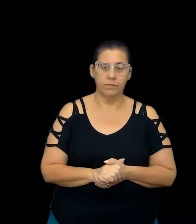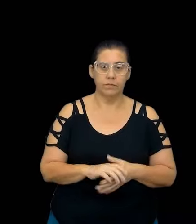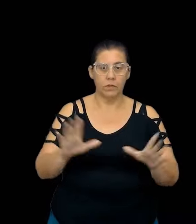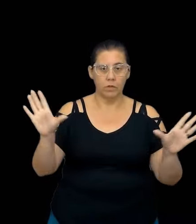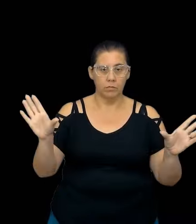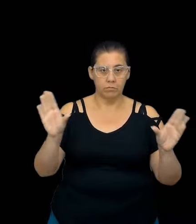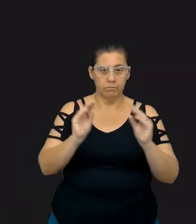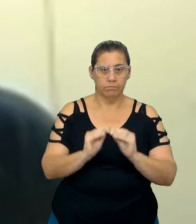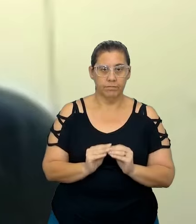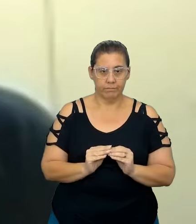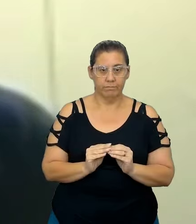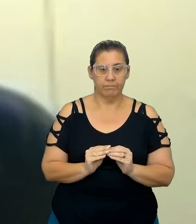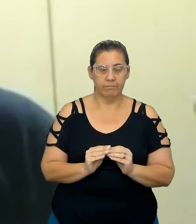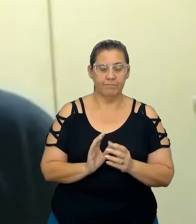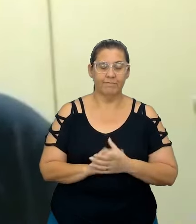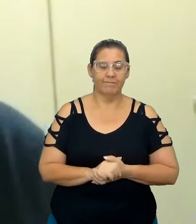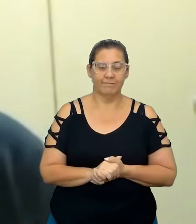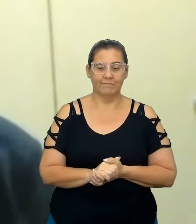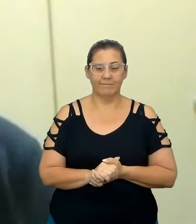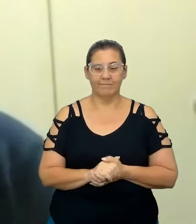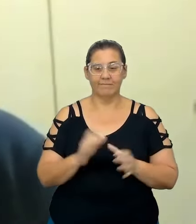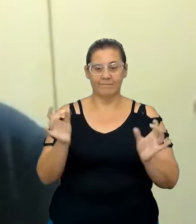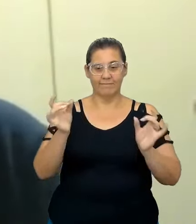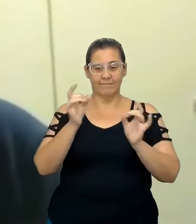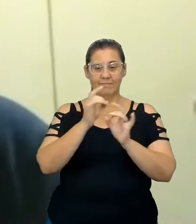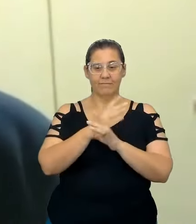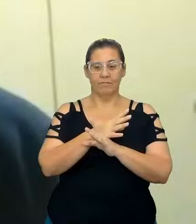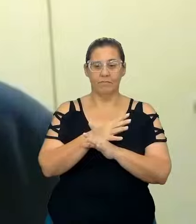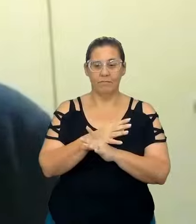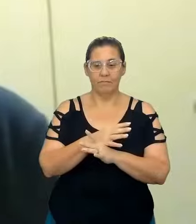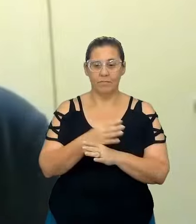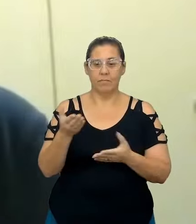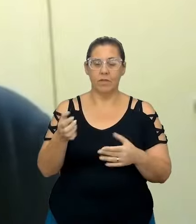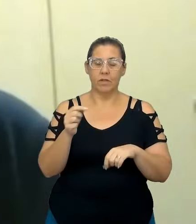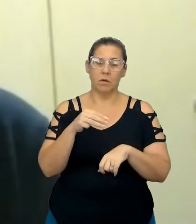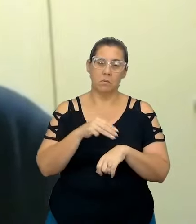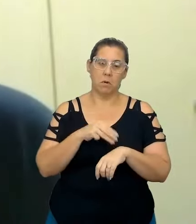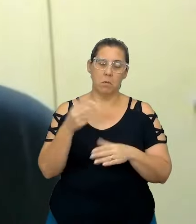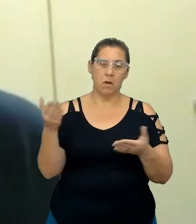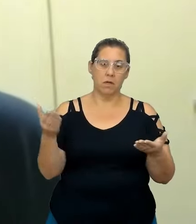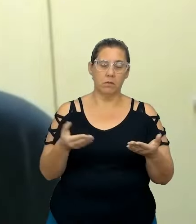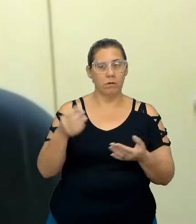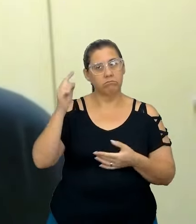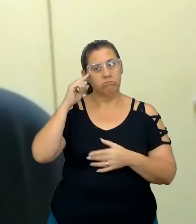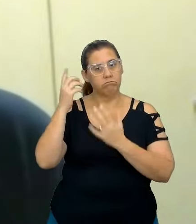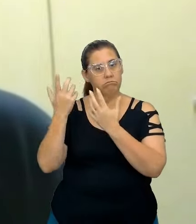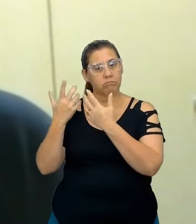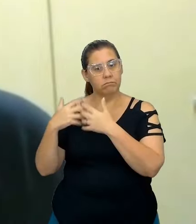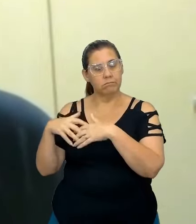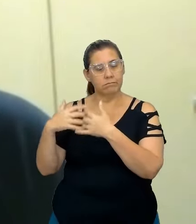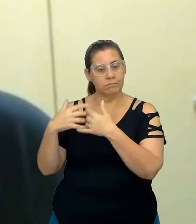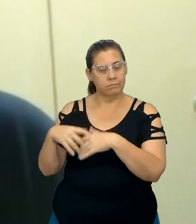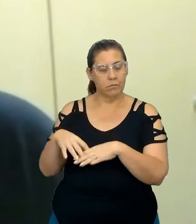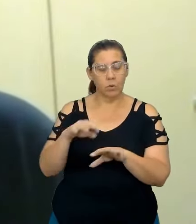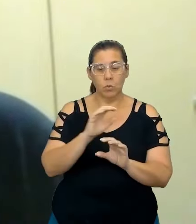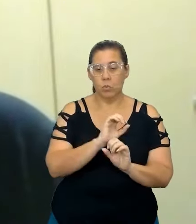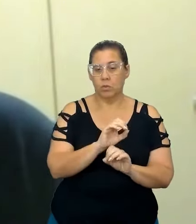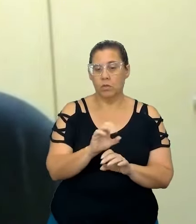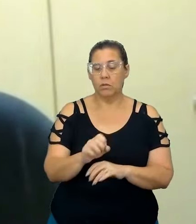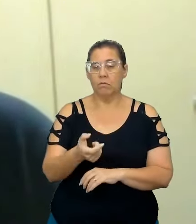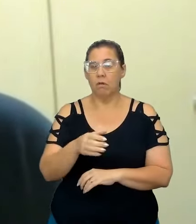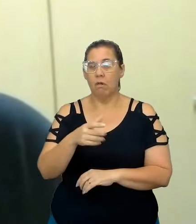o meu material e encerro mais este momento de reflexão a respeito do ensino de